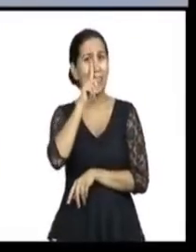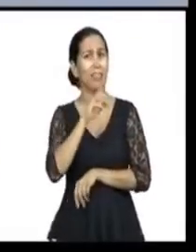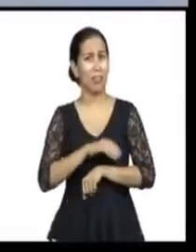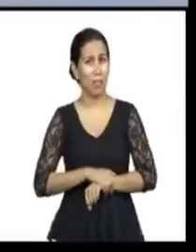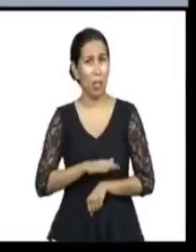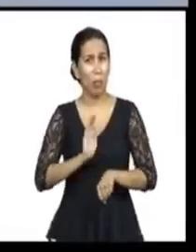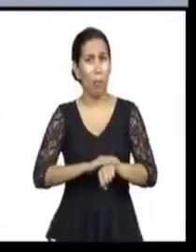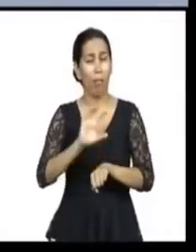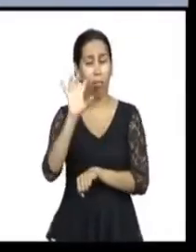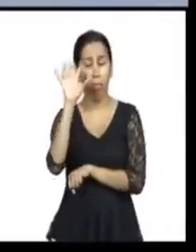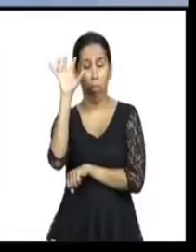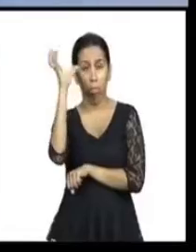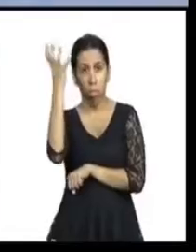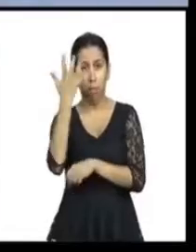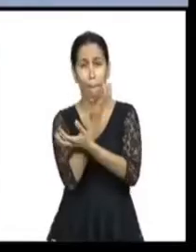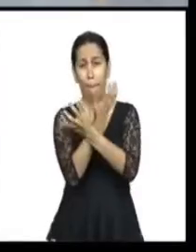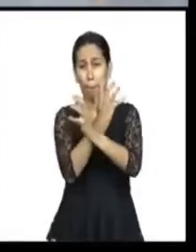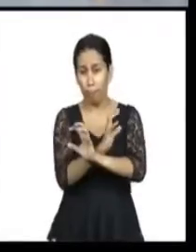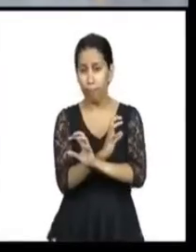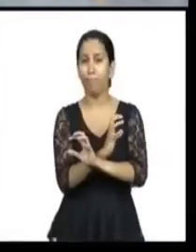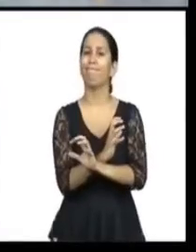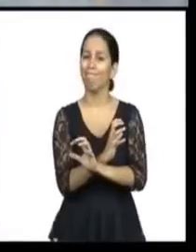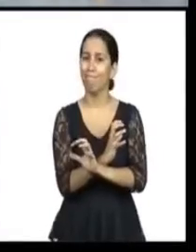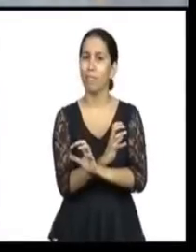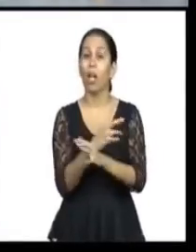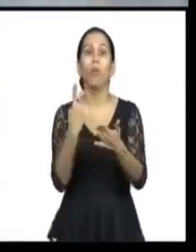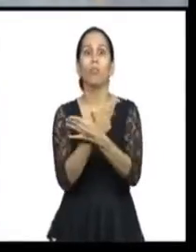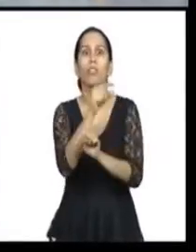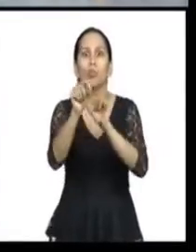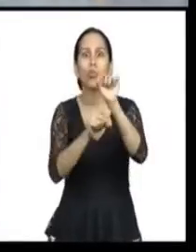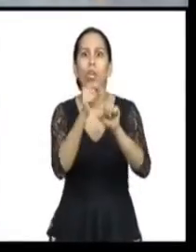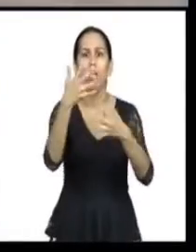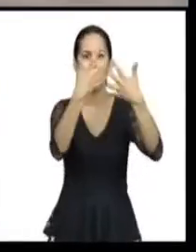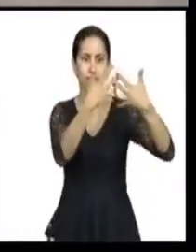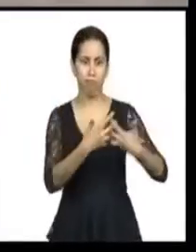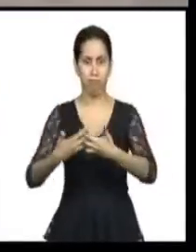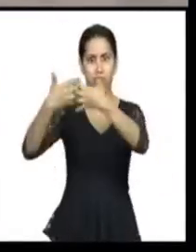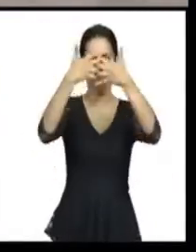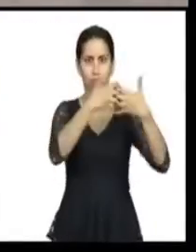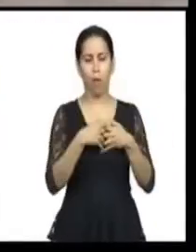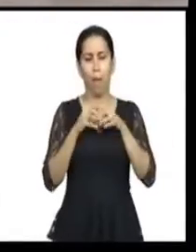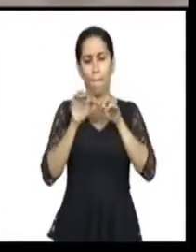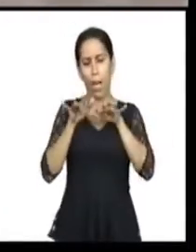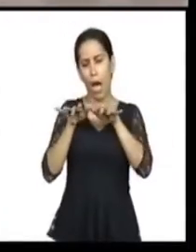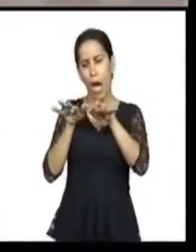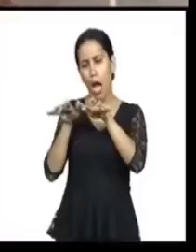também é responsabilidade da empresa umidificar as superfícies da pista.